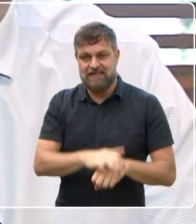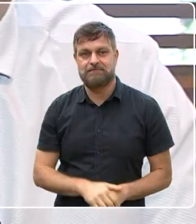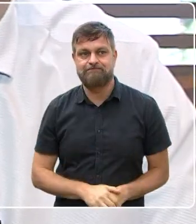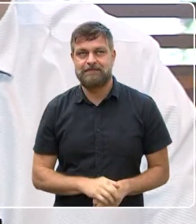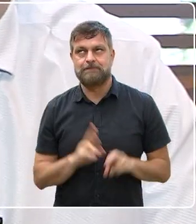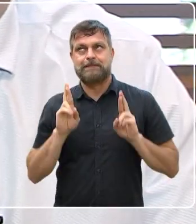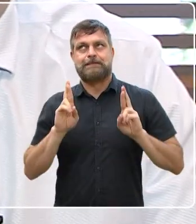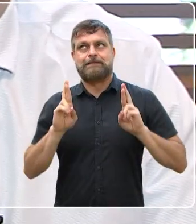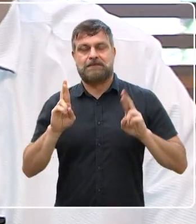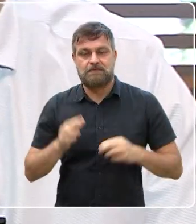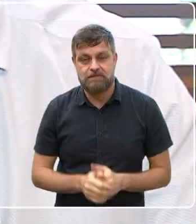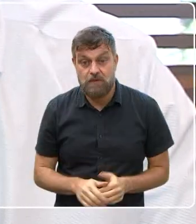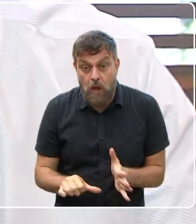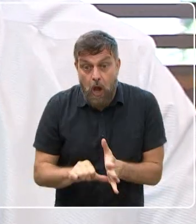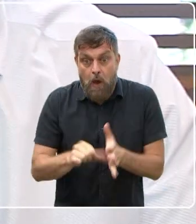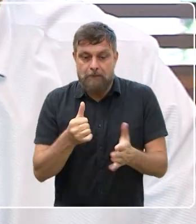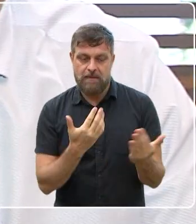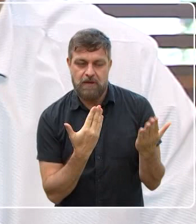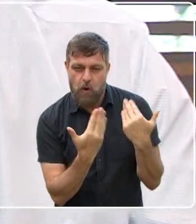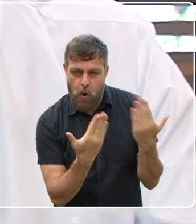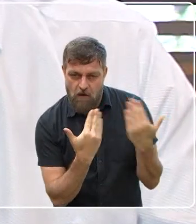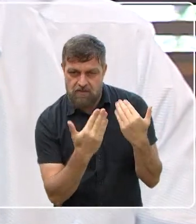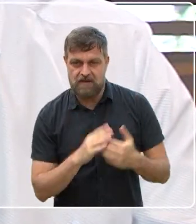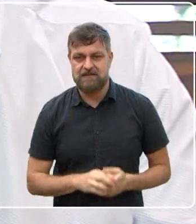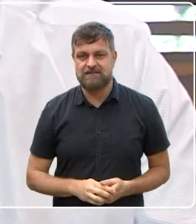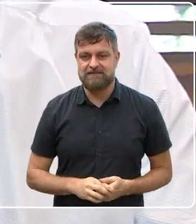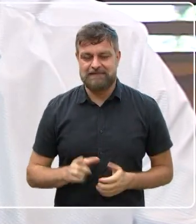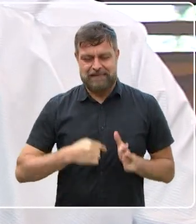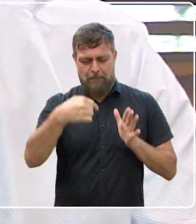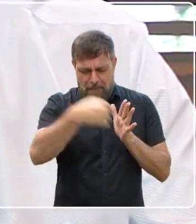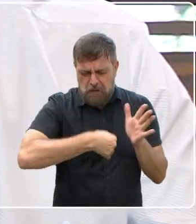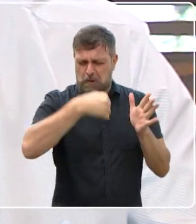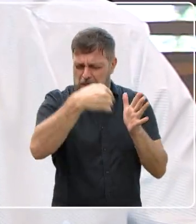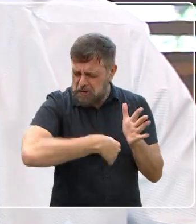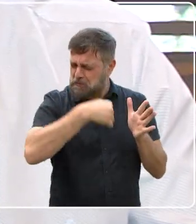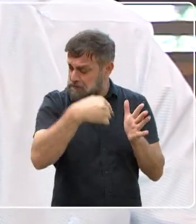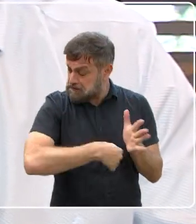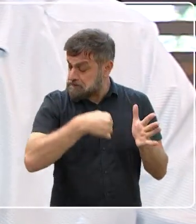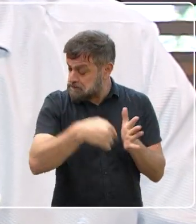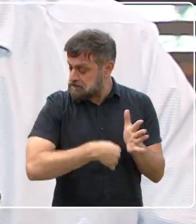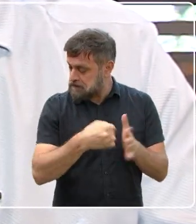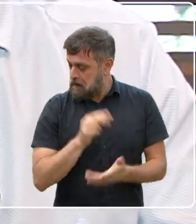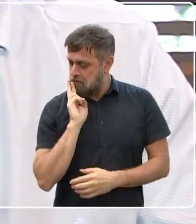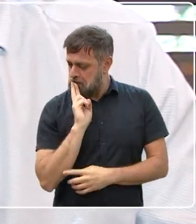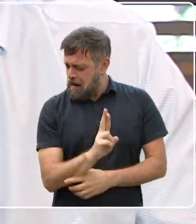trabalhista. Esse foi o primeiro papo. Foi mais uma sabatina, né?